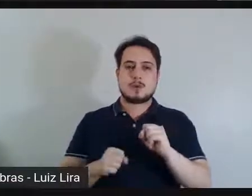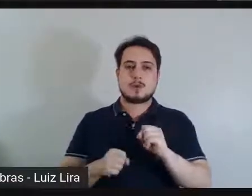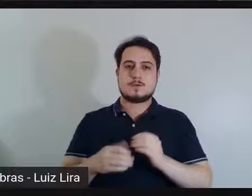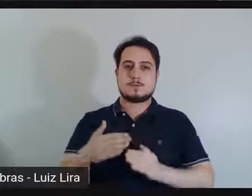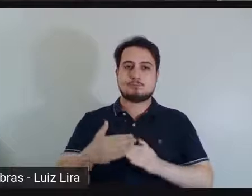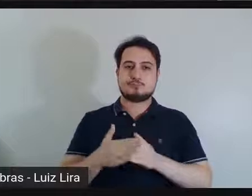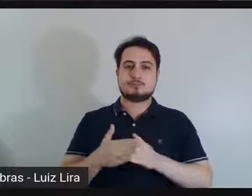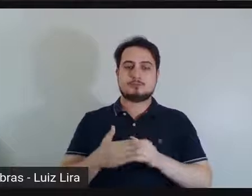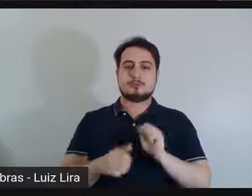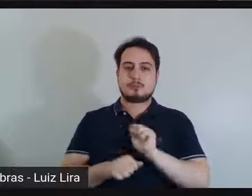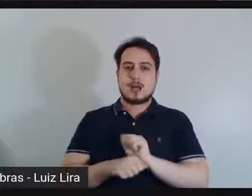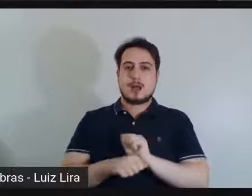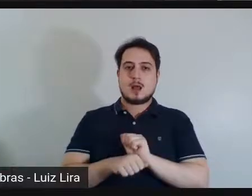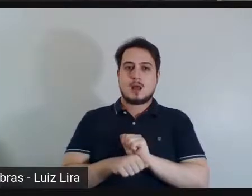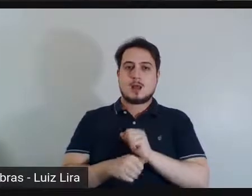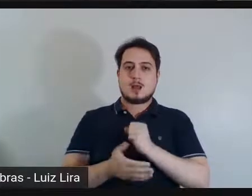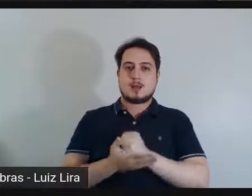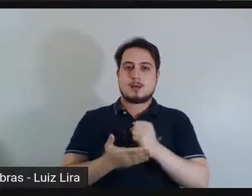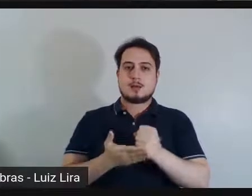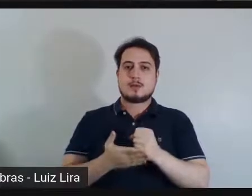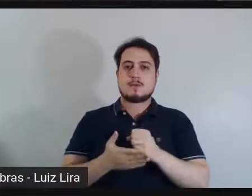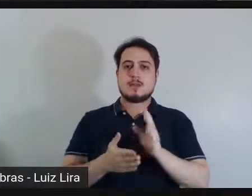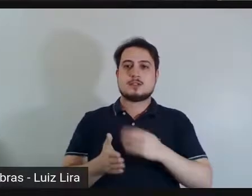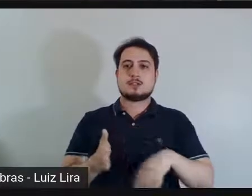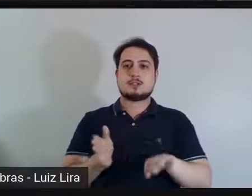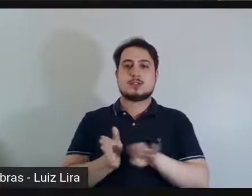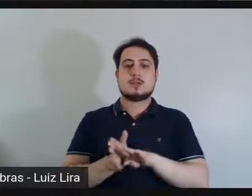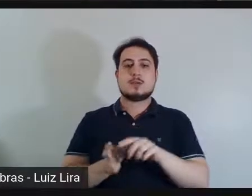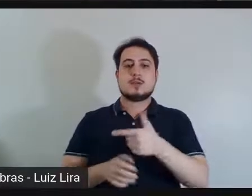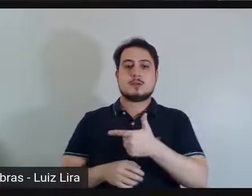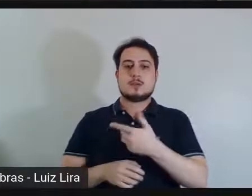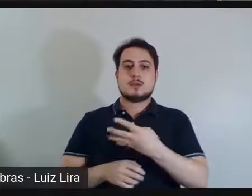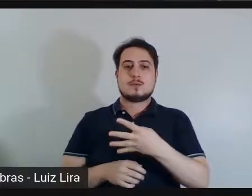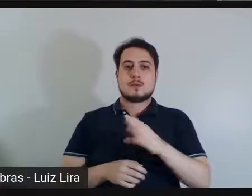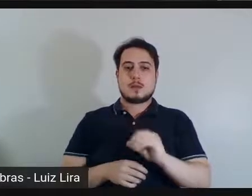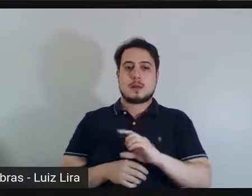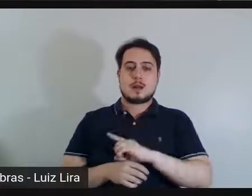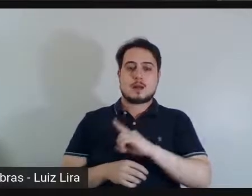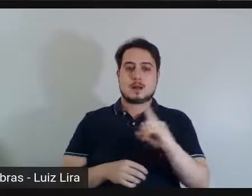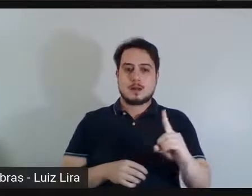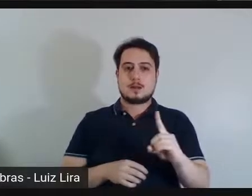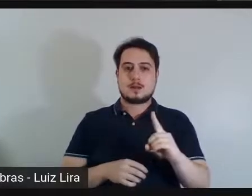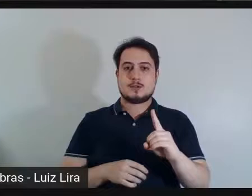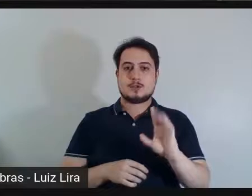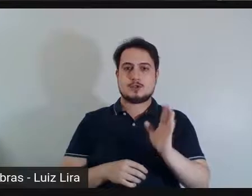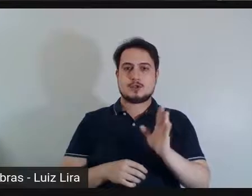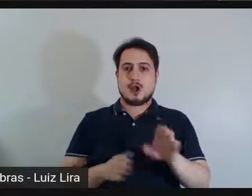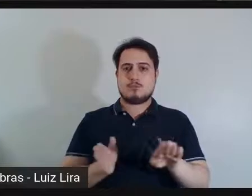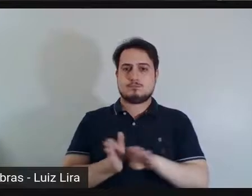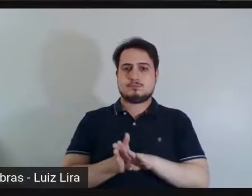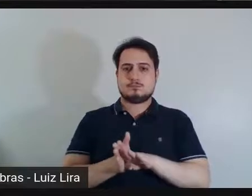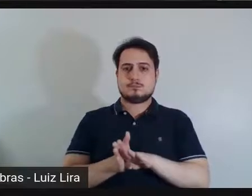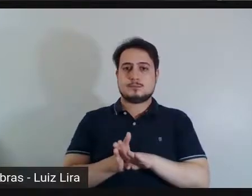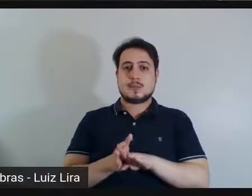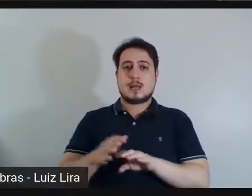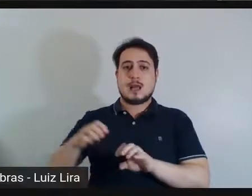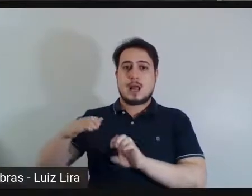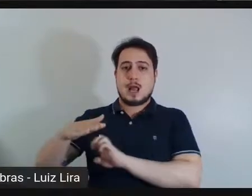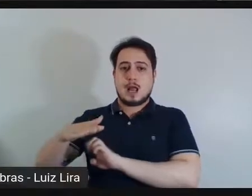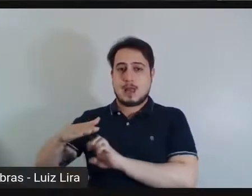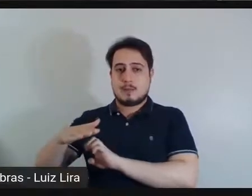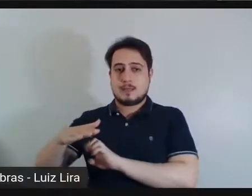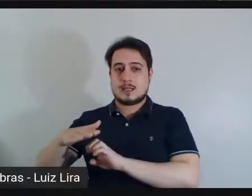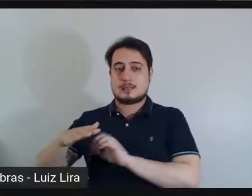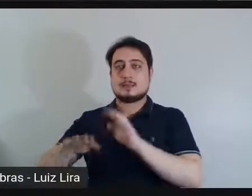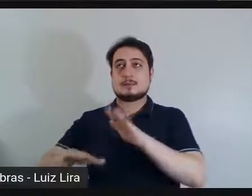prorrogando o prazo de suspensão vai chegar a 240 dias, ou suspensão e a redução, em que a empresa, a depender do porte